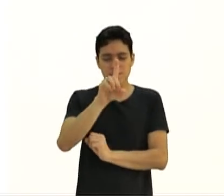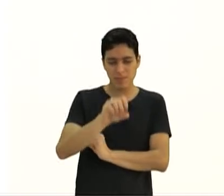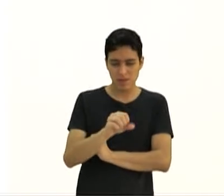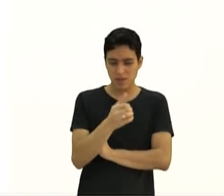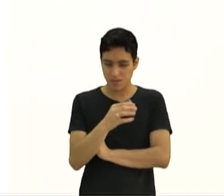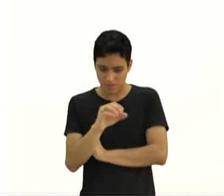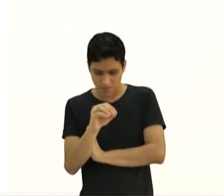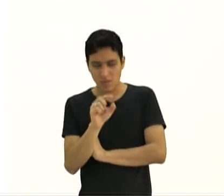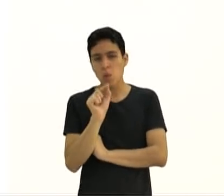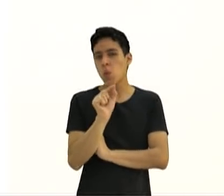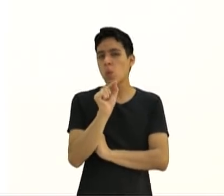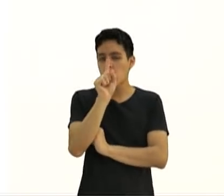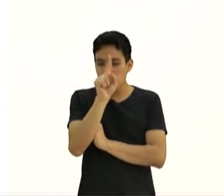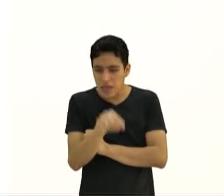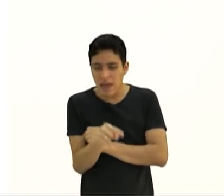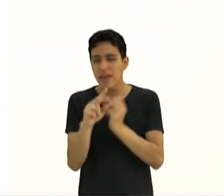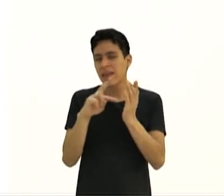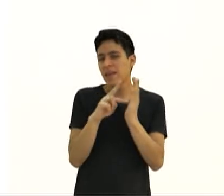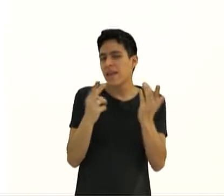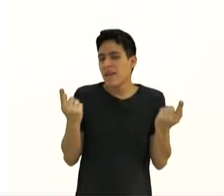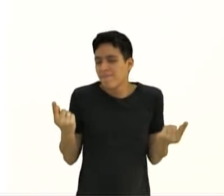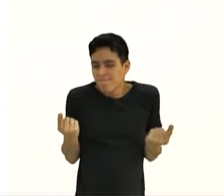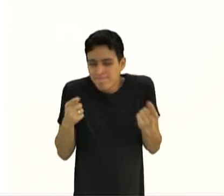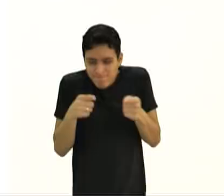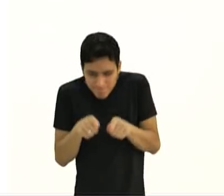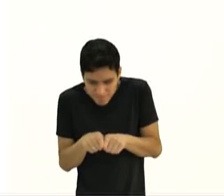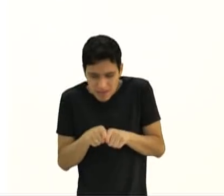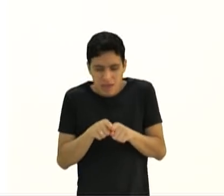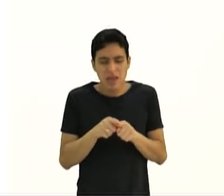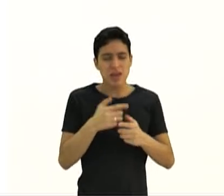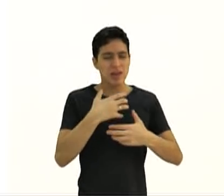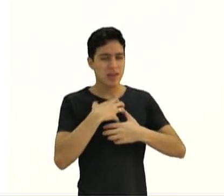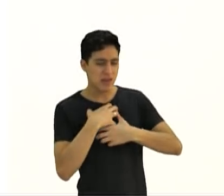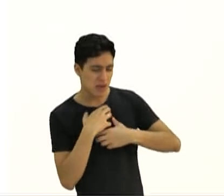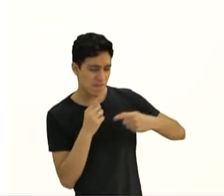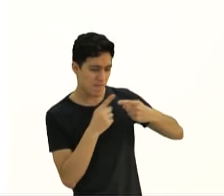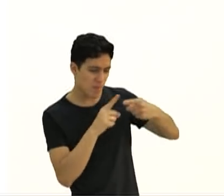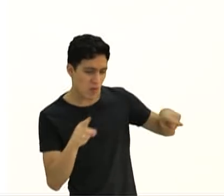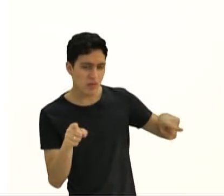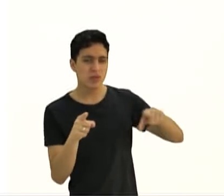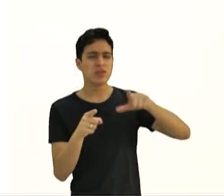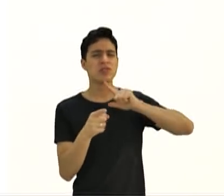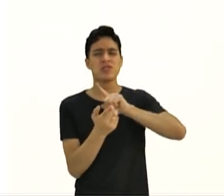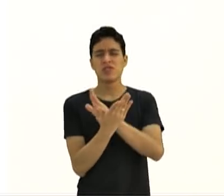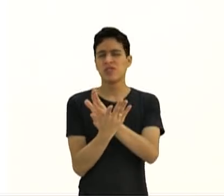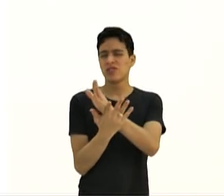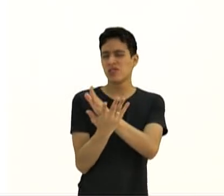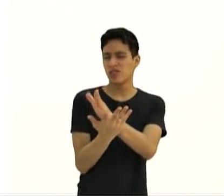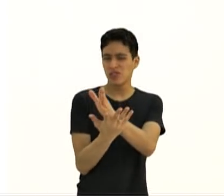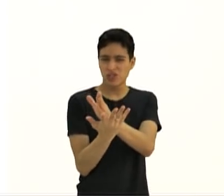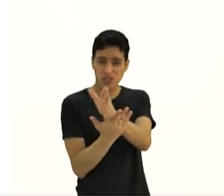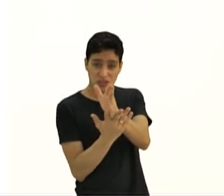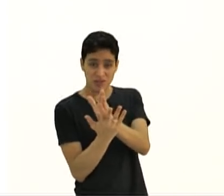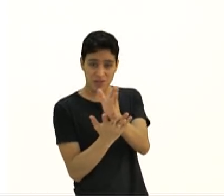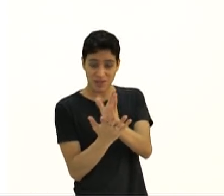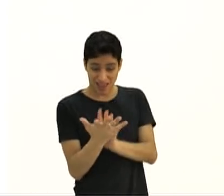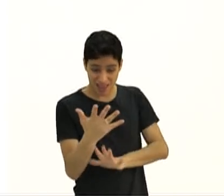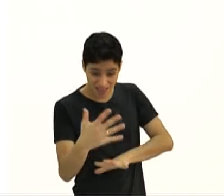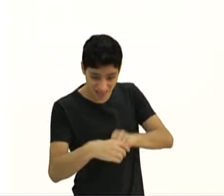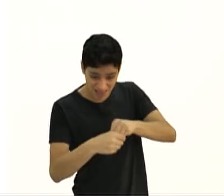1960 e é a fusão das expressões musicais de várias vertentes da cultura